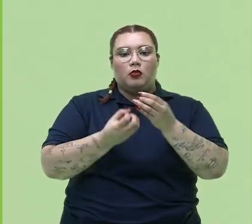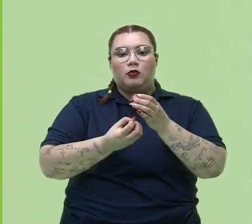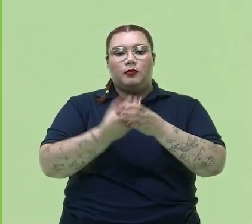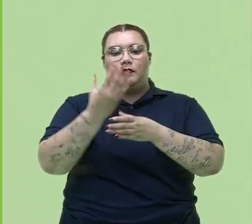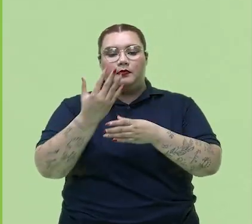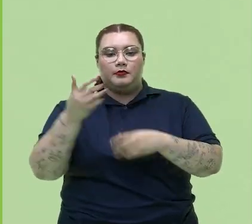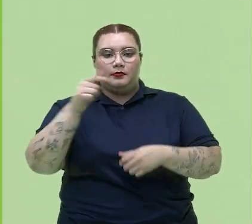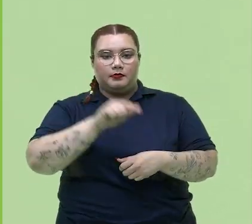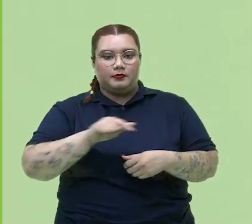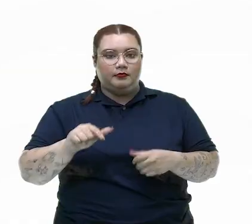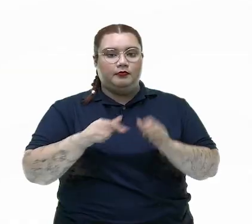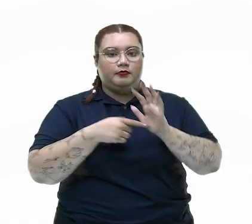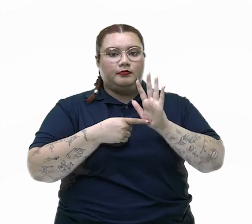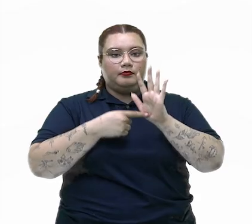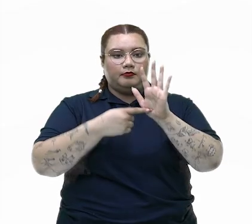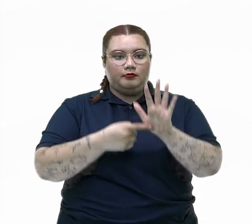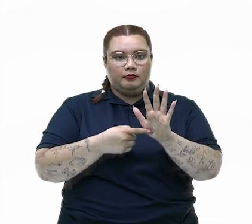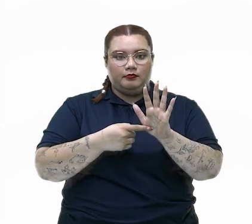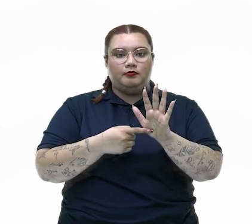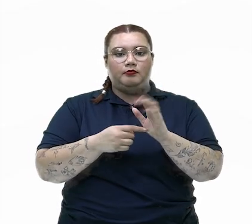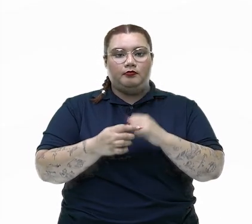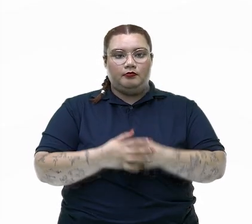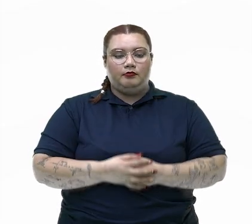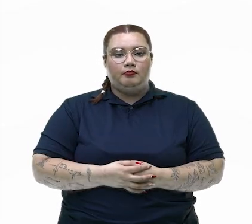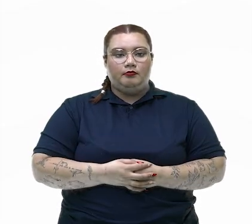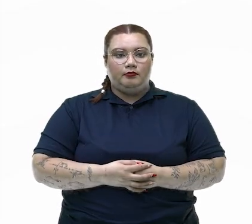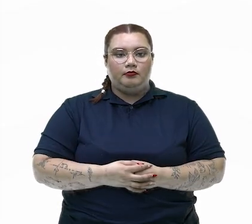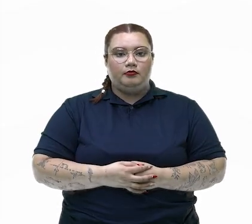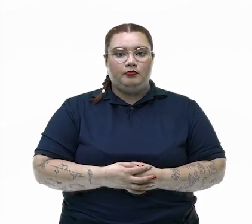Vamos relembrar, né, didaticamente